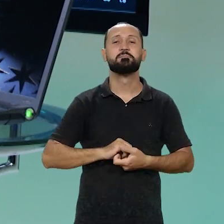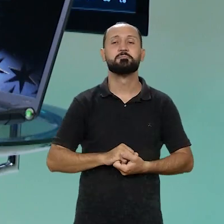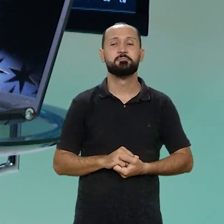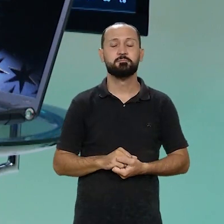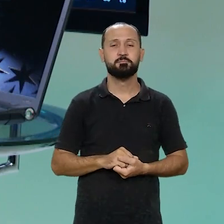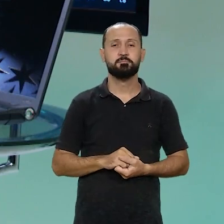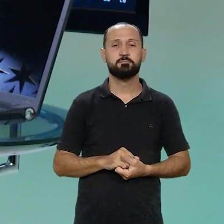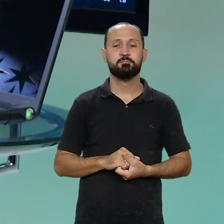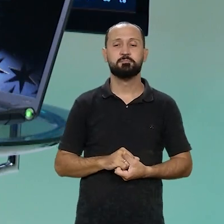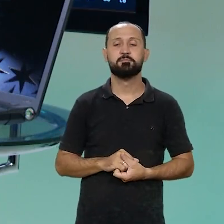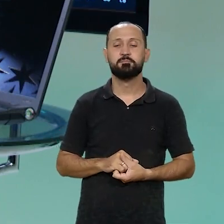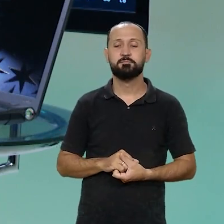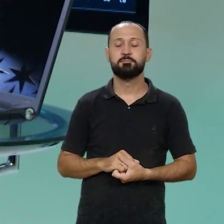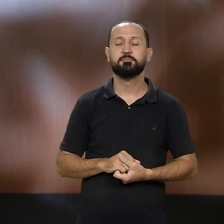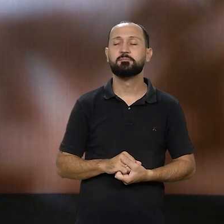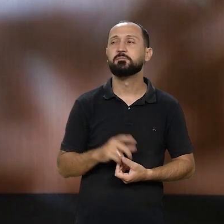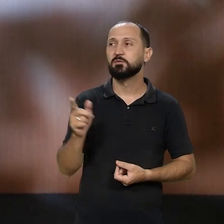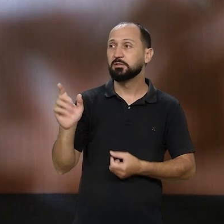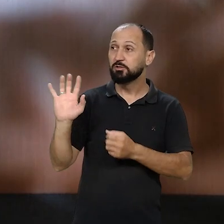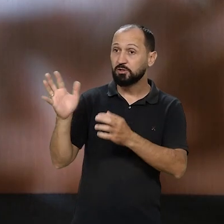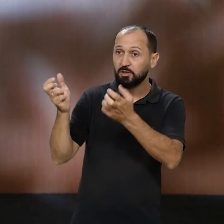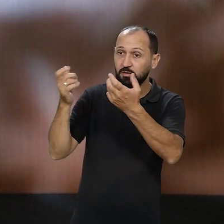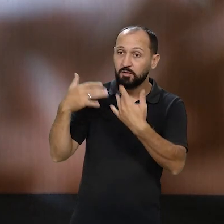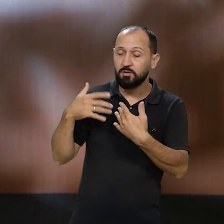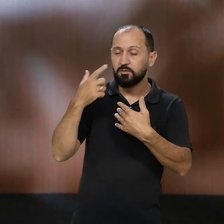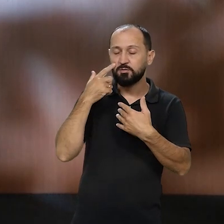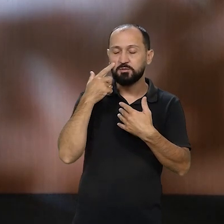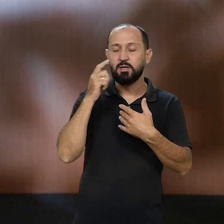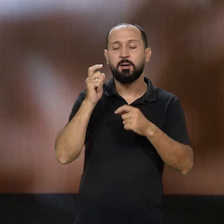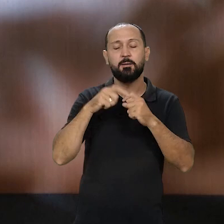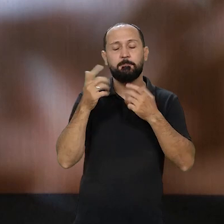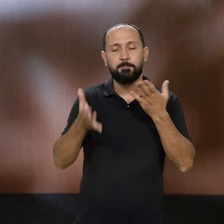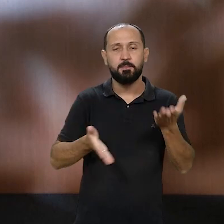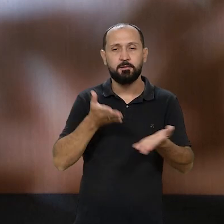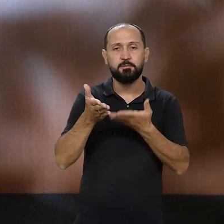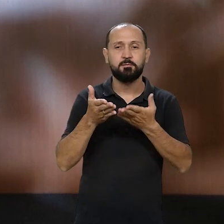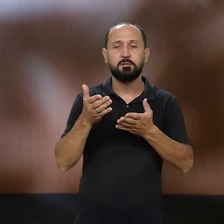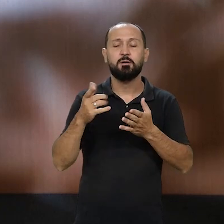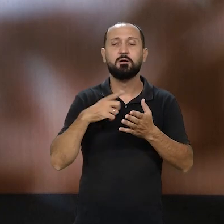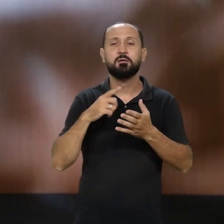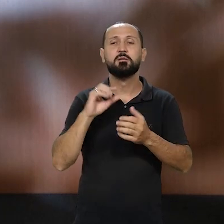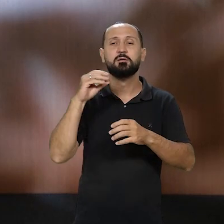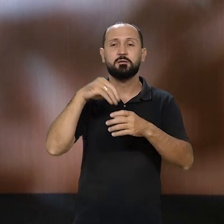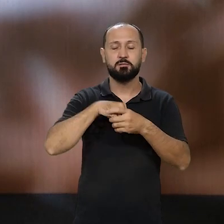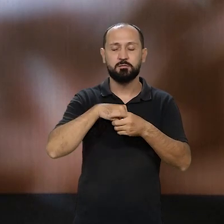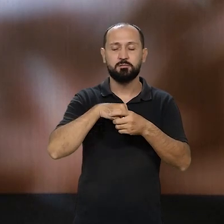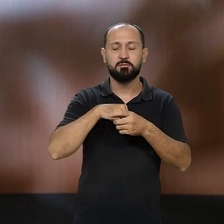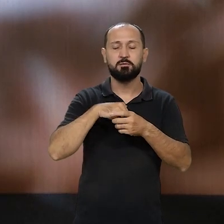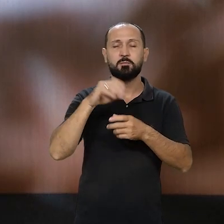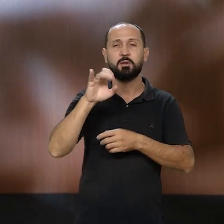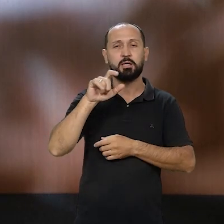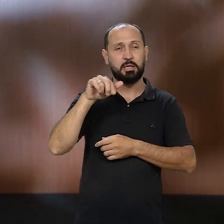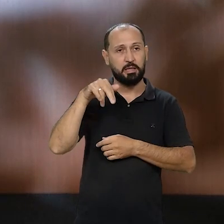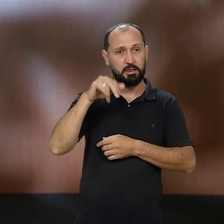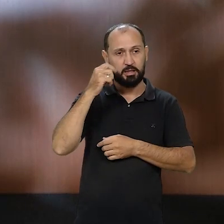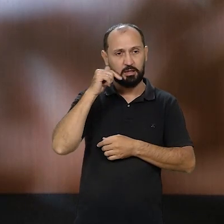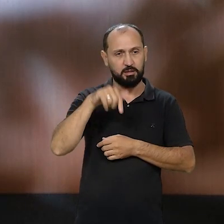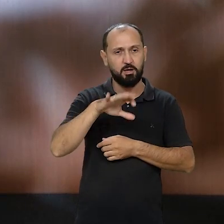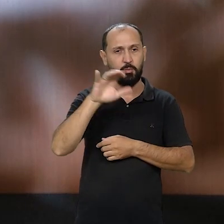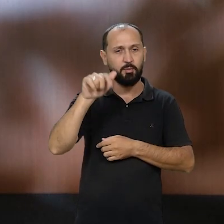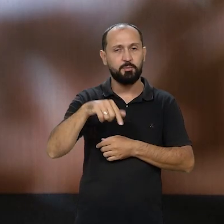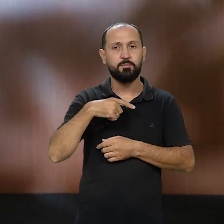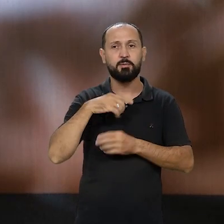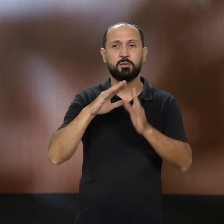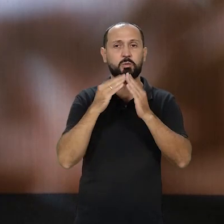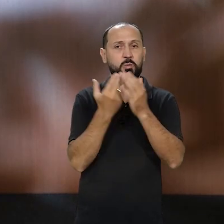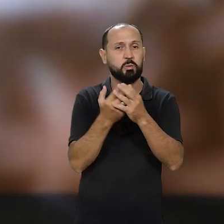interessante. Como você já disse, né, você é psicanalista e também possui uma clínica em Campo Grande. Além disso, você é membro